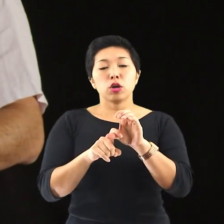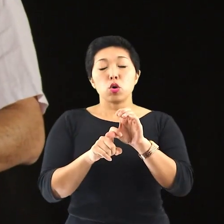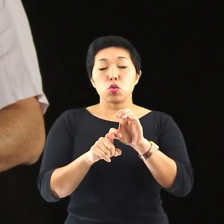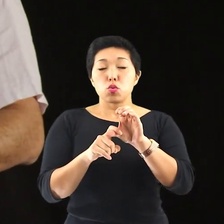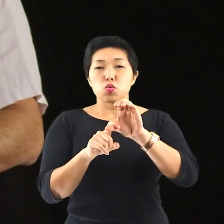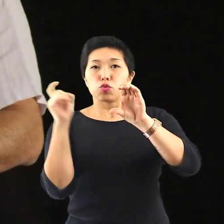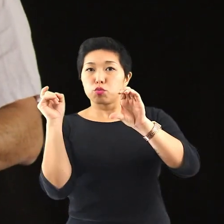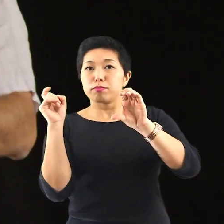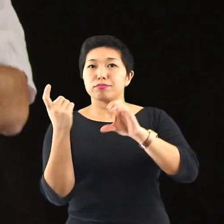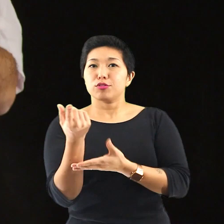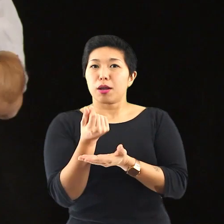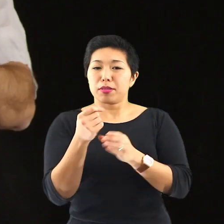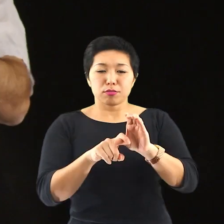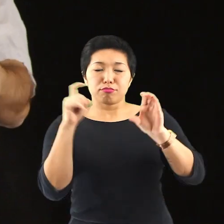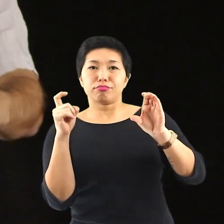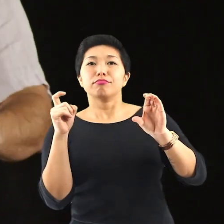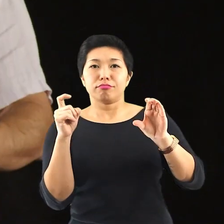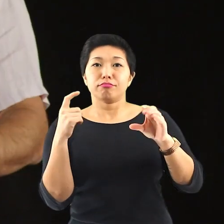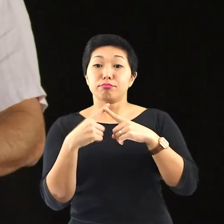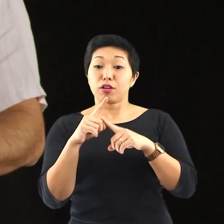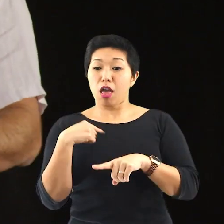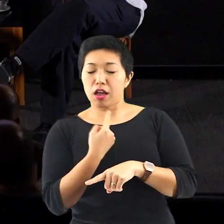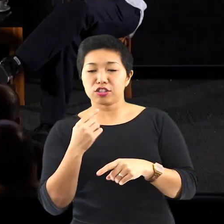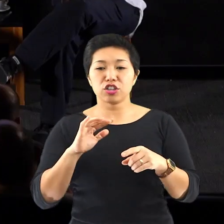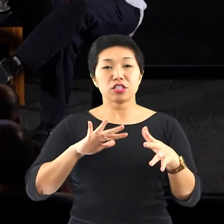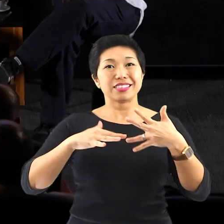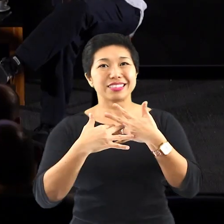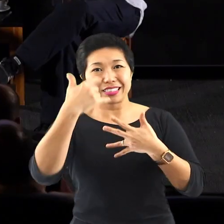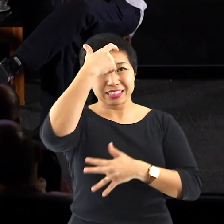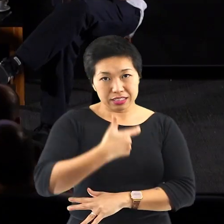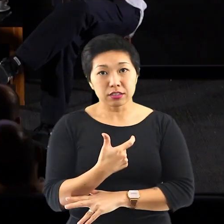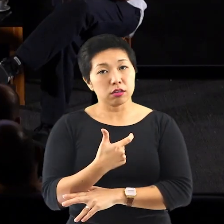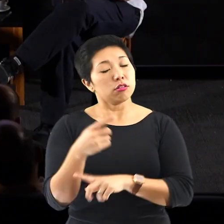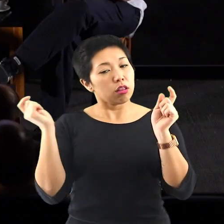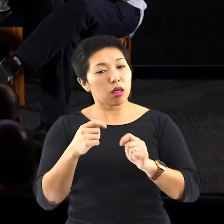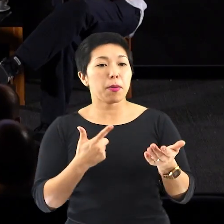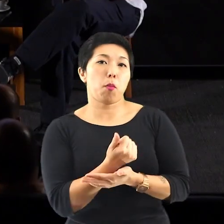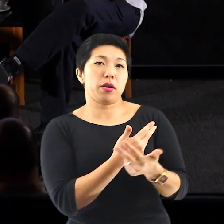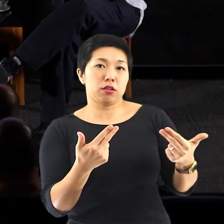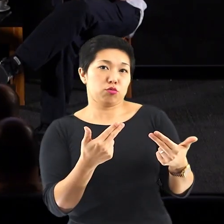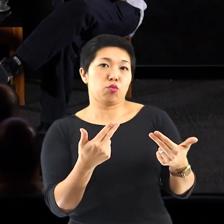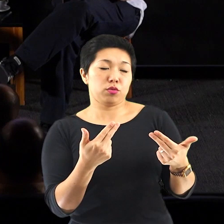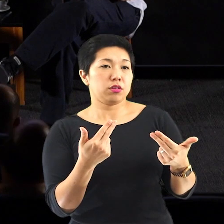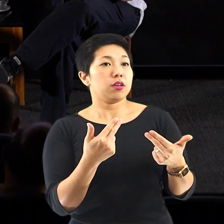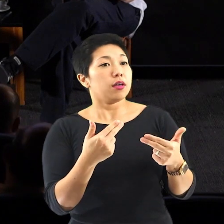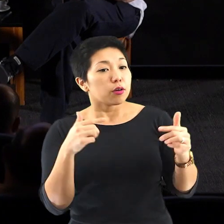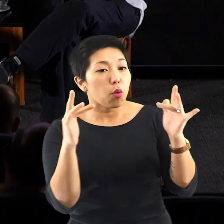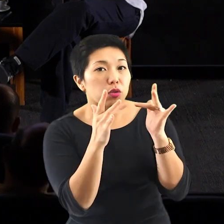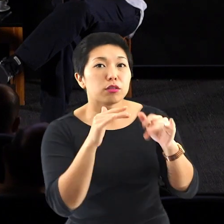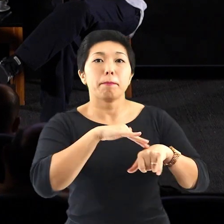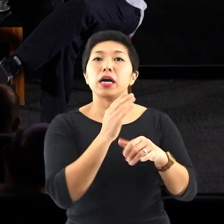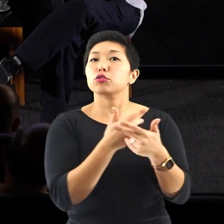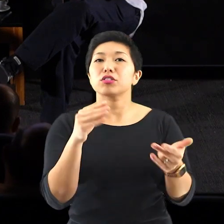de tornar os cidadãos mais próximos de serem proprietários daquilo que é algo que eles não têm, que é o dinheiro, né?